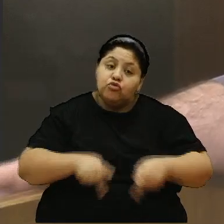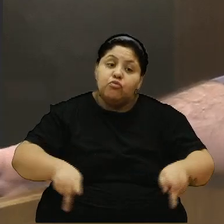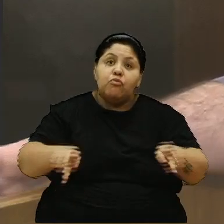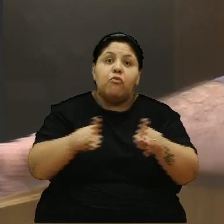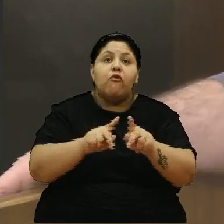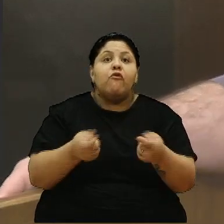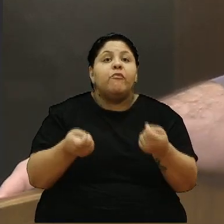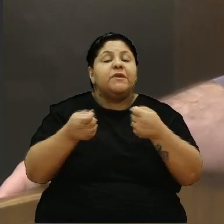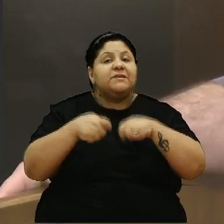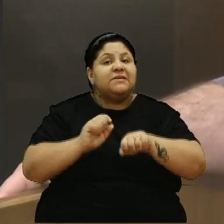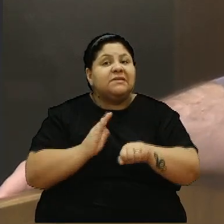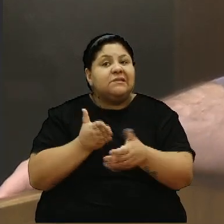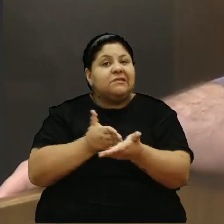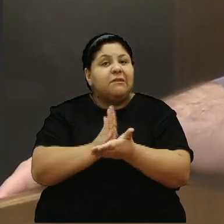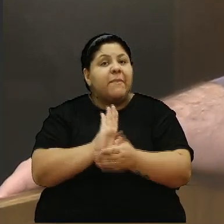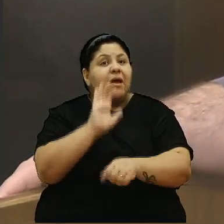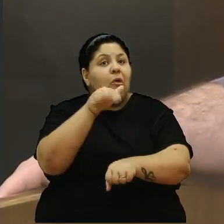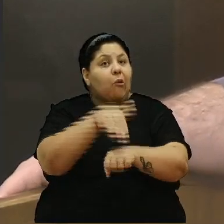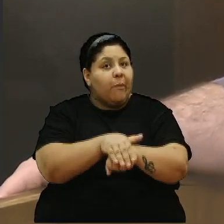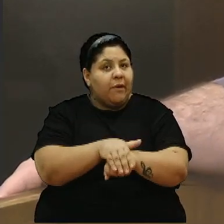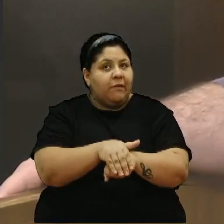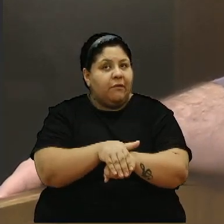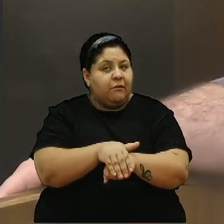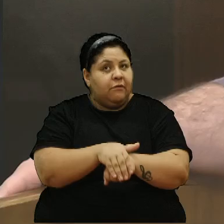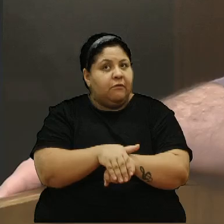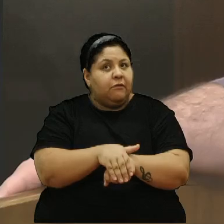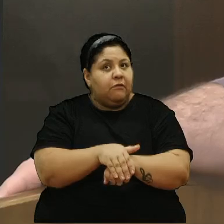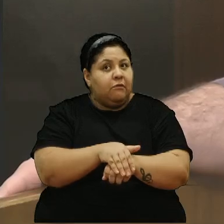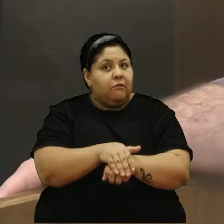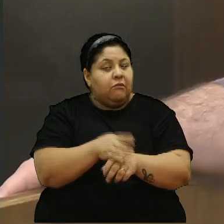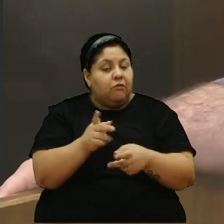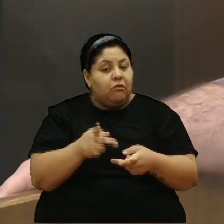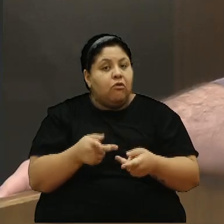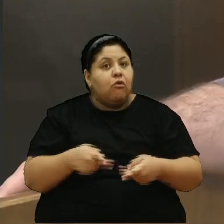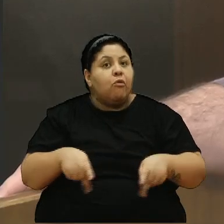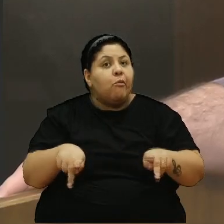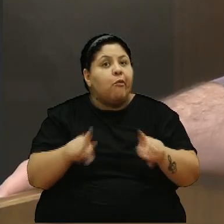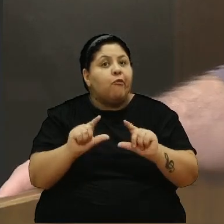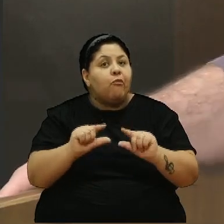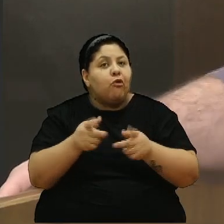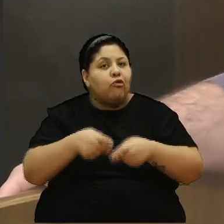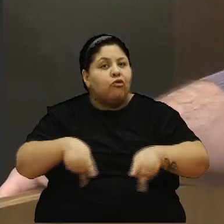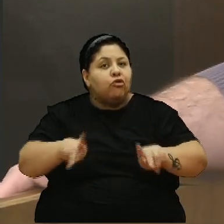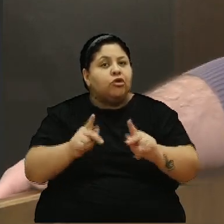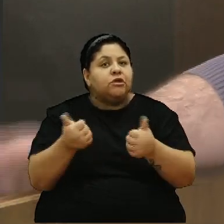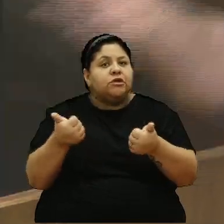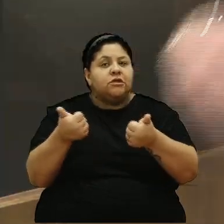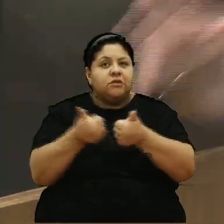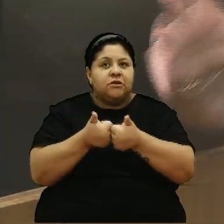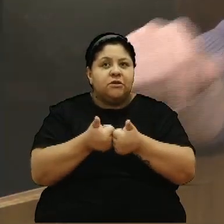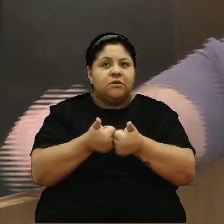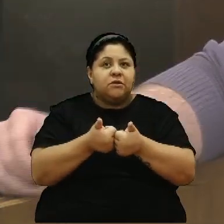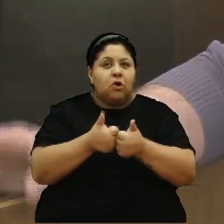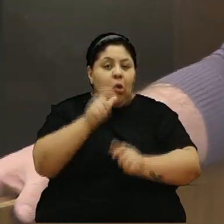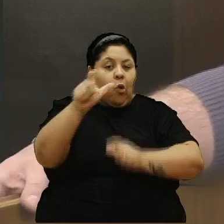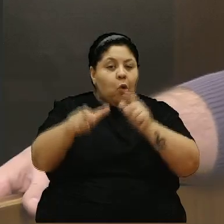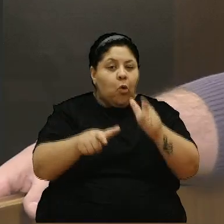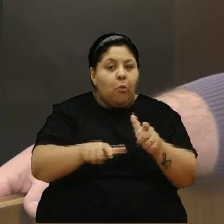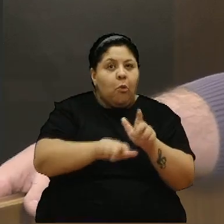meia-culpa nessa história. Parte do povo, junto com uma cambada